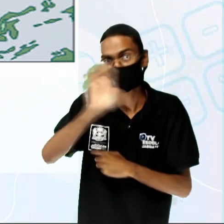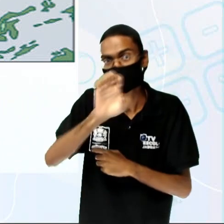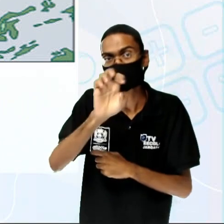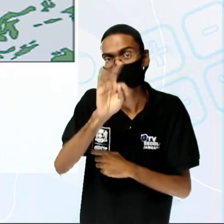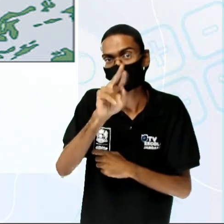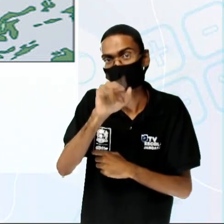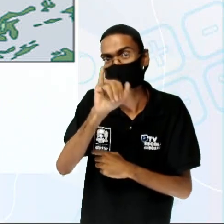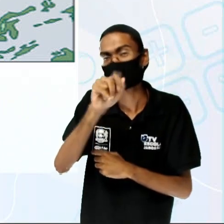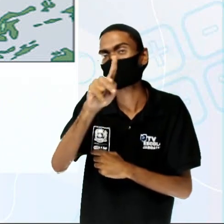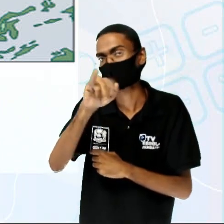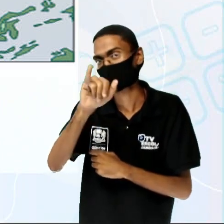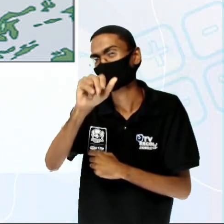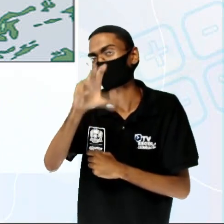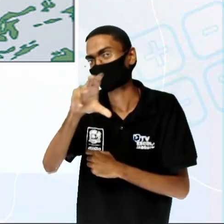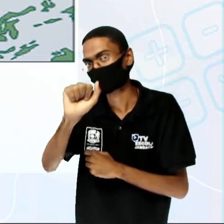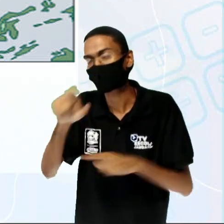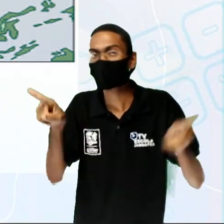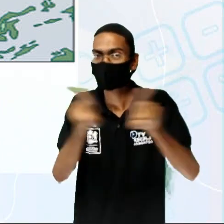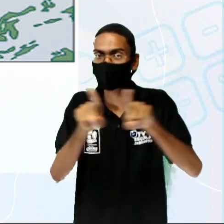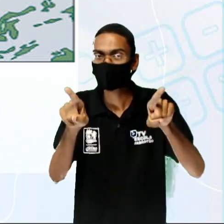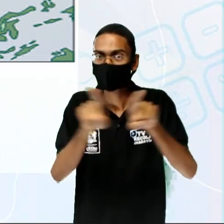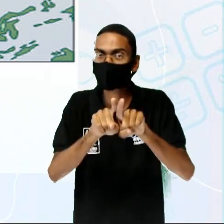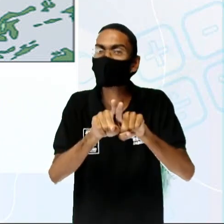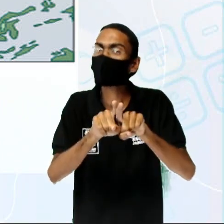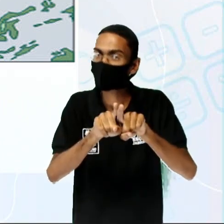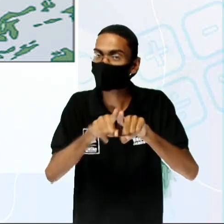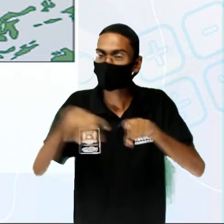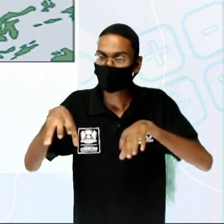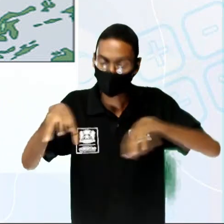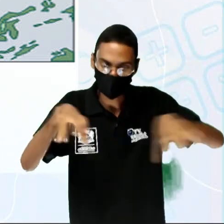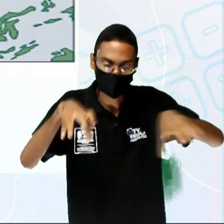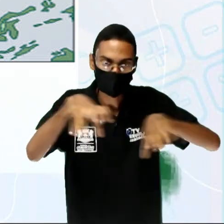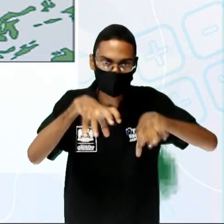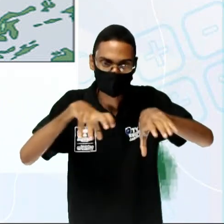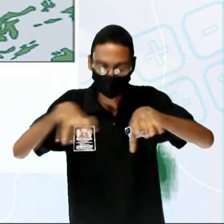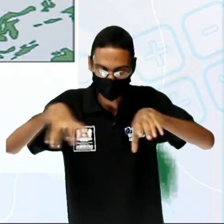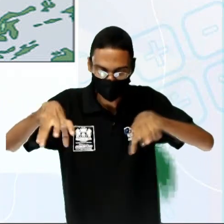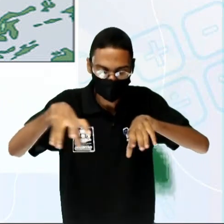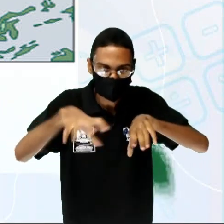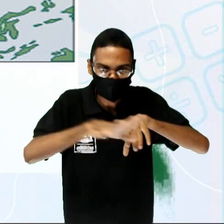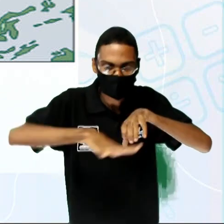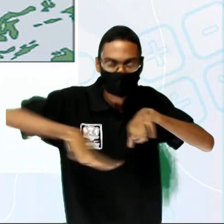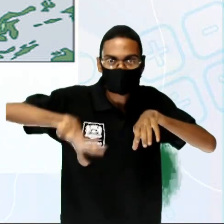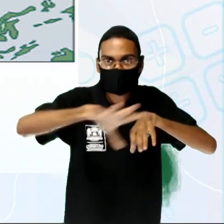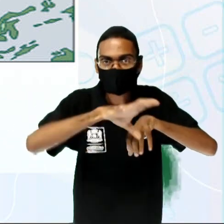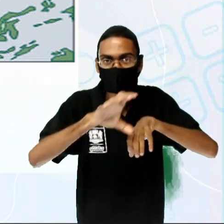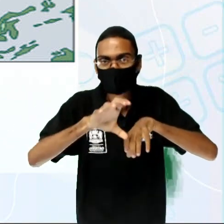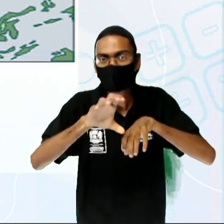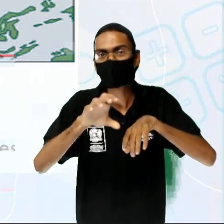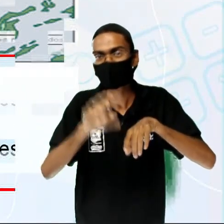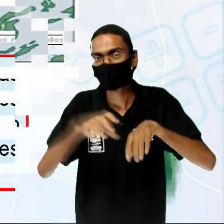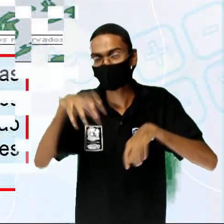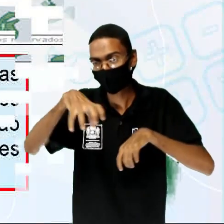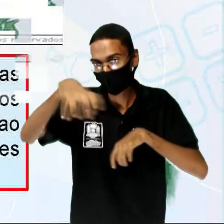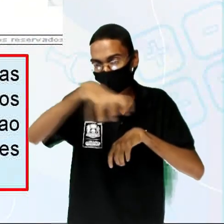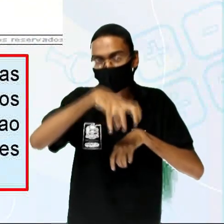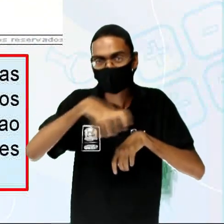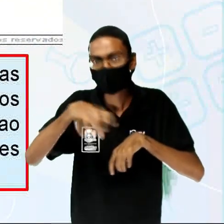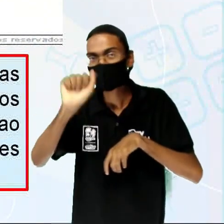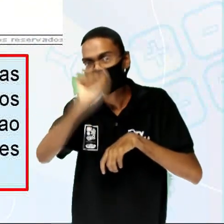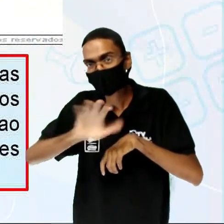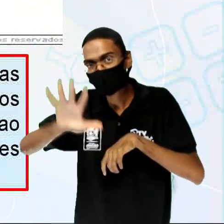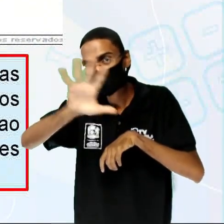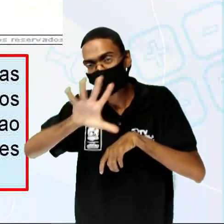contendo a distribuição no espaço do continente asiático. Bom,